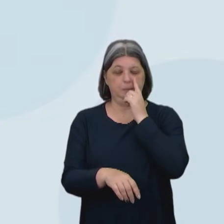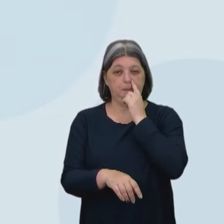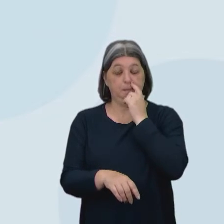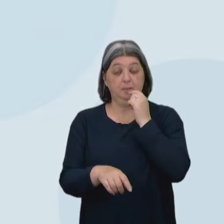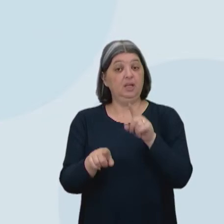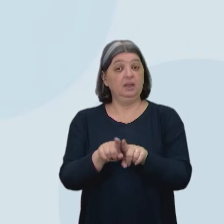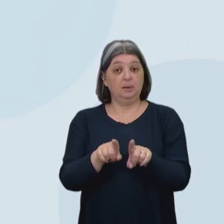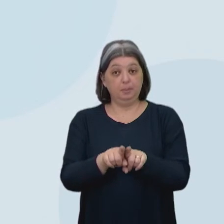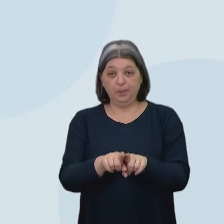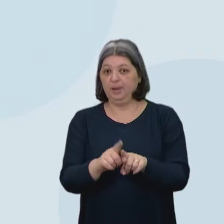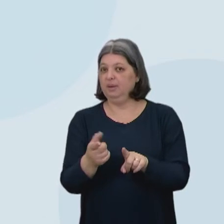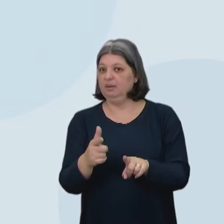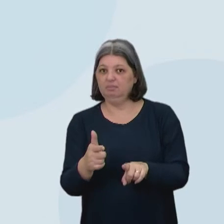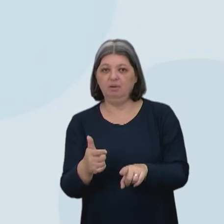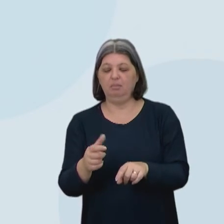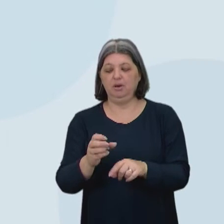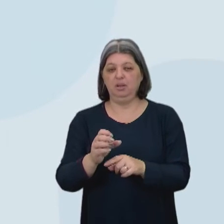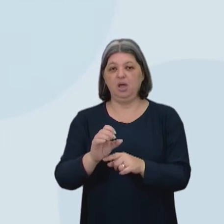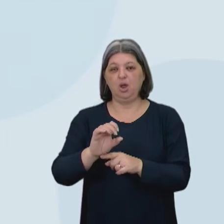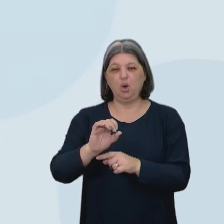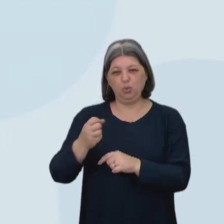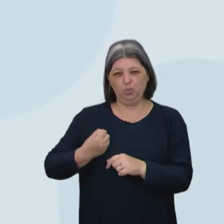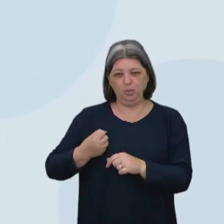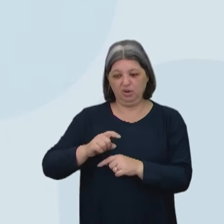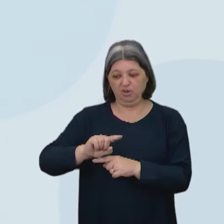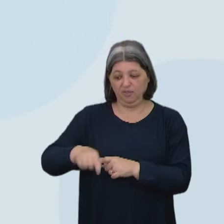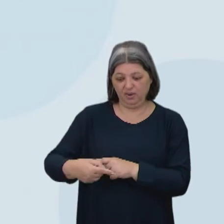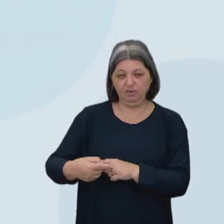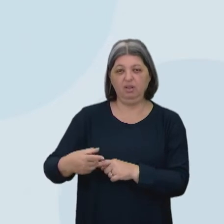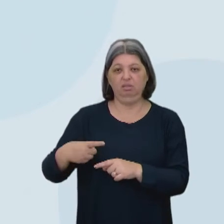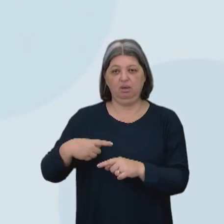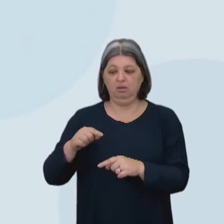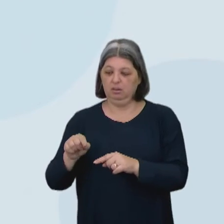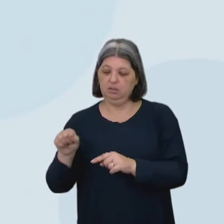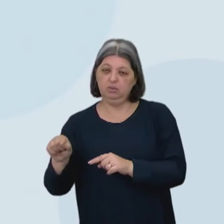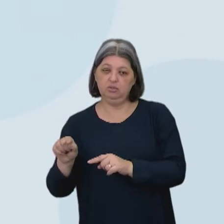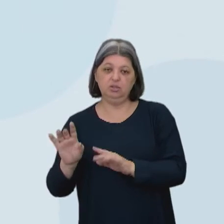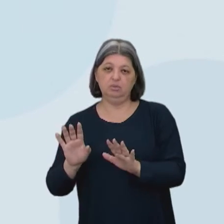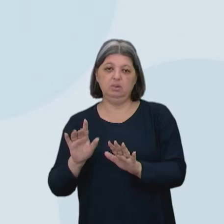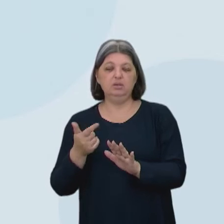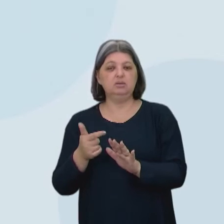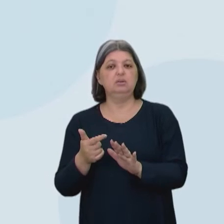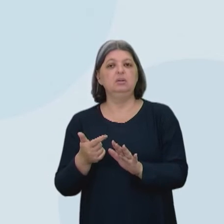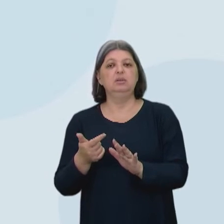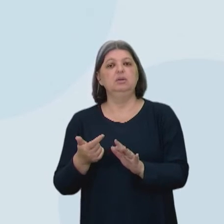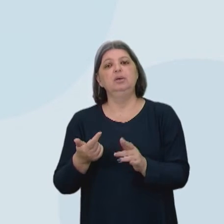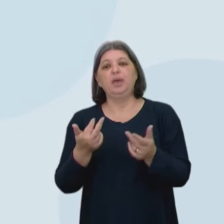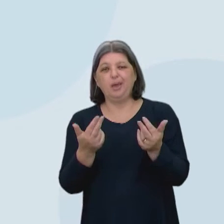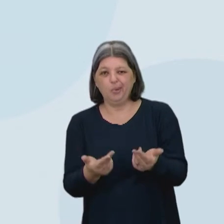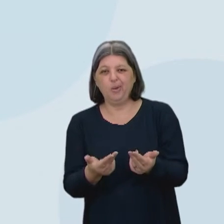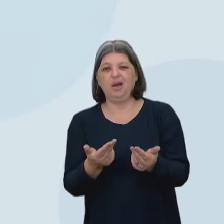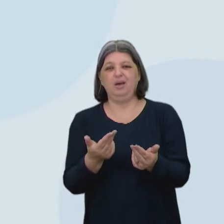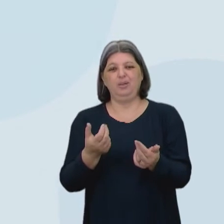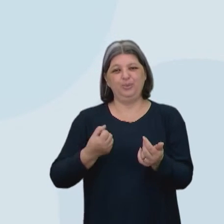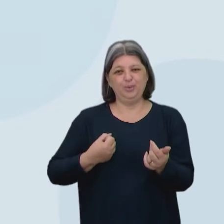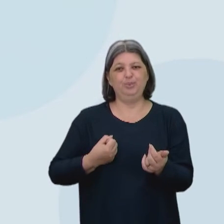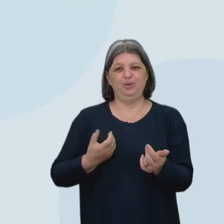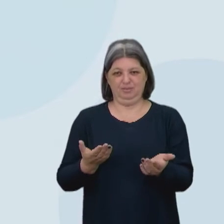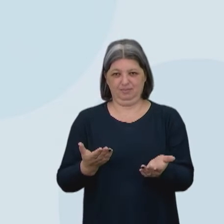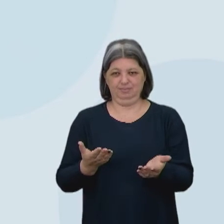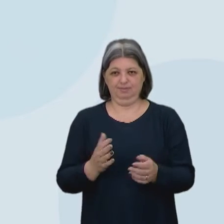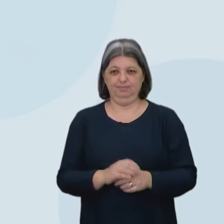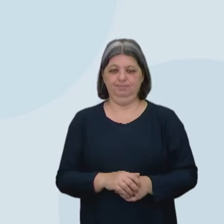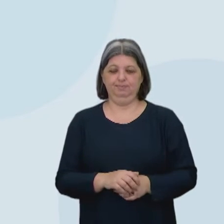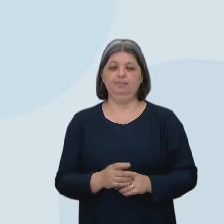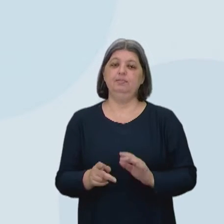repetem. Então, número com vírgula, que não tem fim, que tem os 3 pontinhos, mas que não repetem que nem a dízima. Tá. Então,